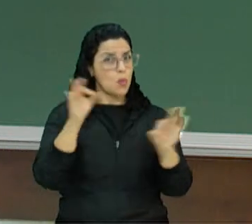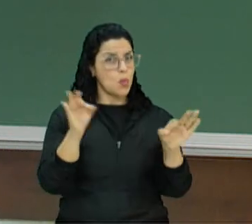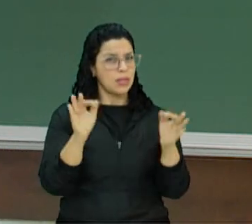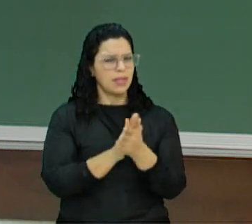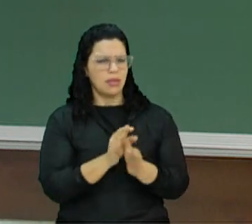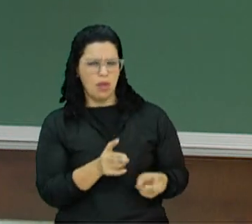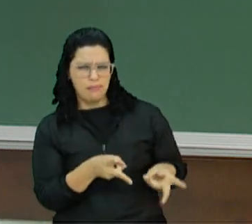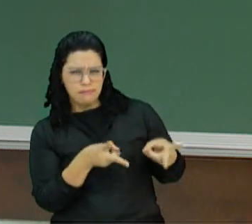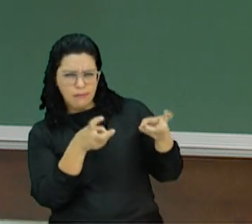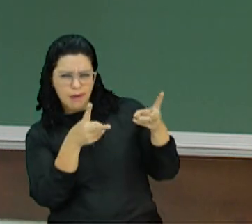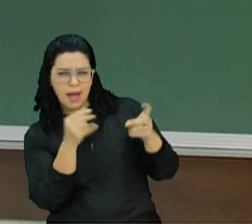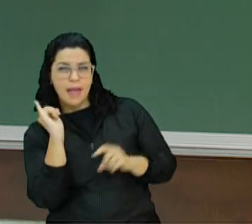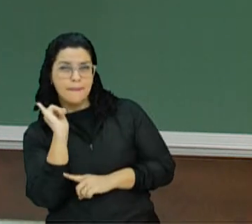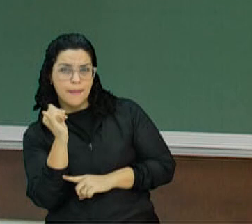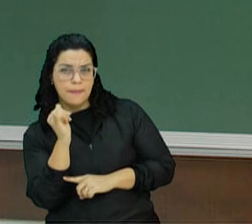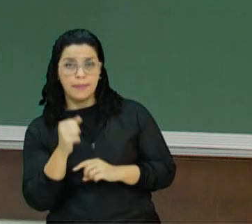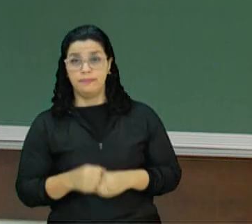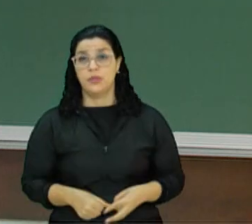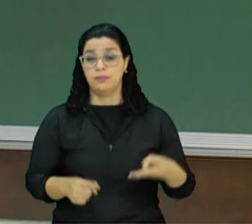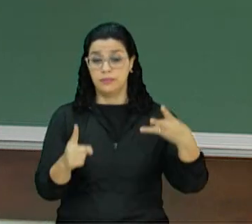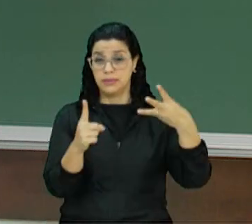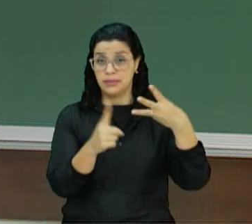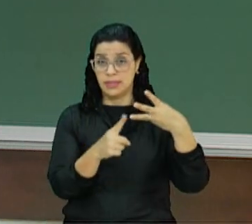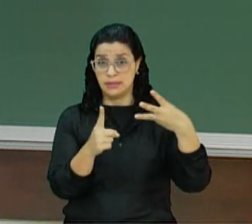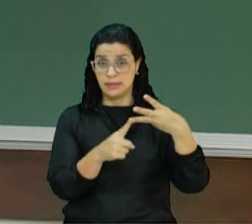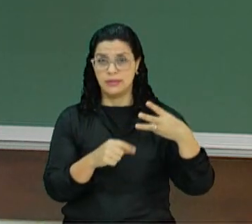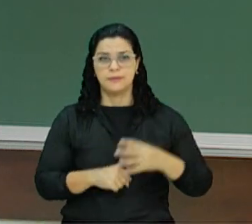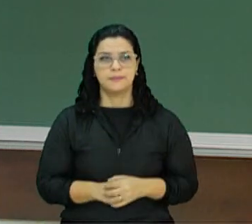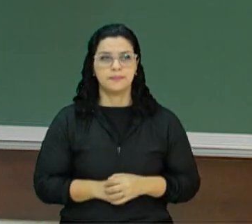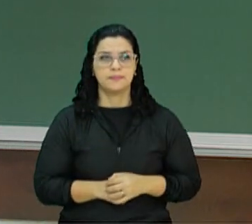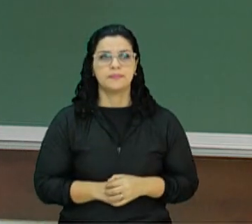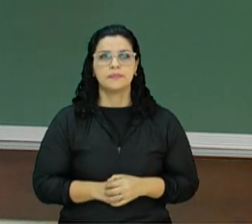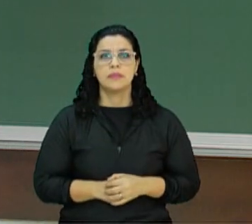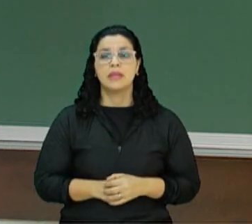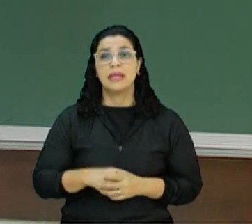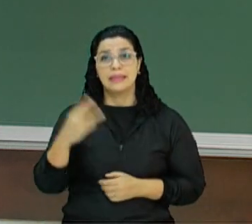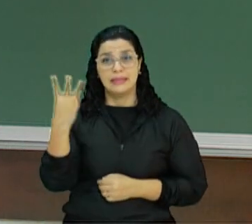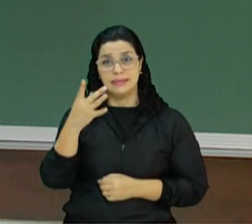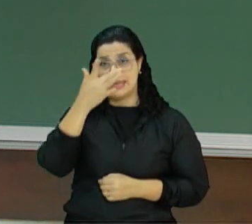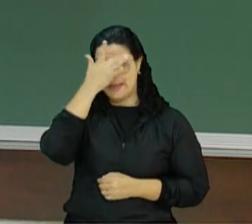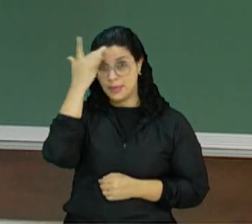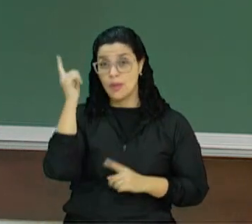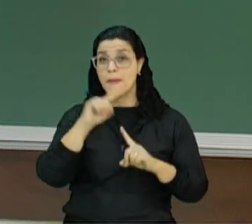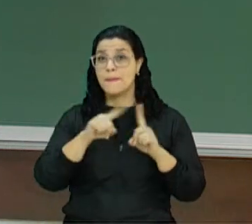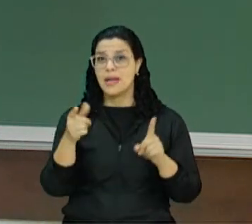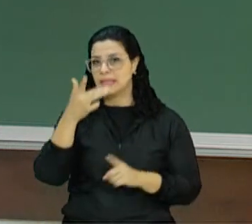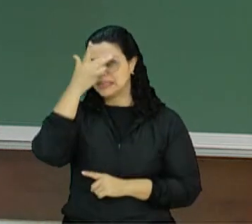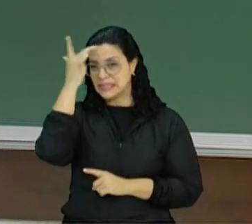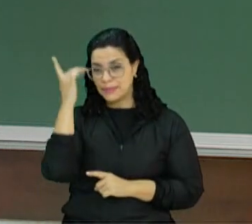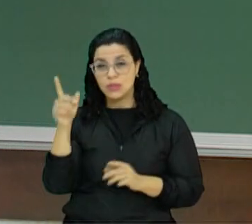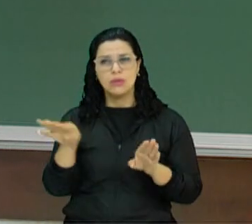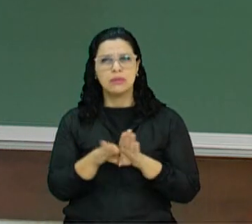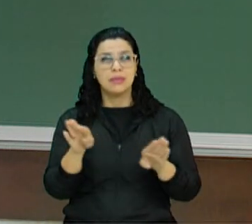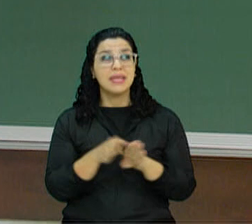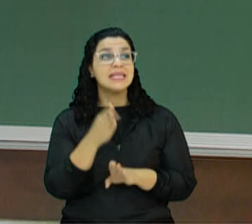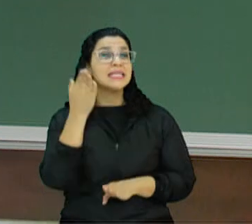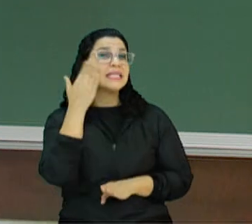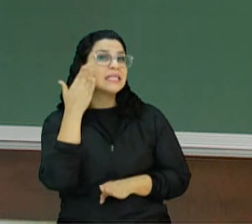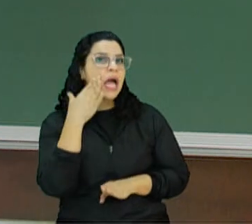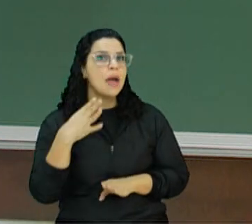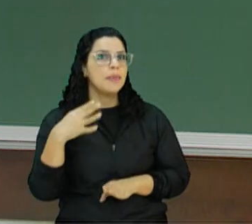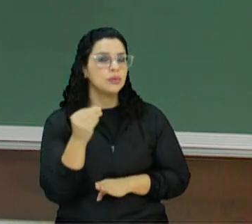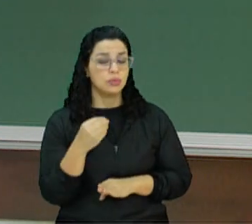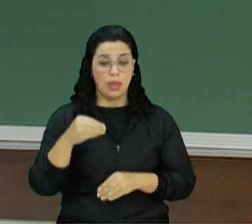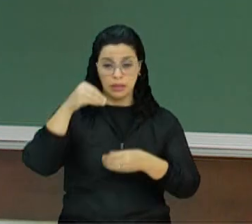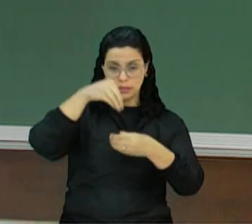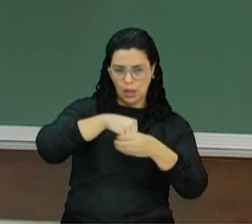de longe, observa e conta. Ou, letra C, terceira pessoa, porém, o narrador onisciente. Ele